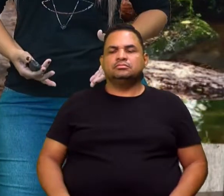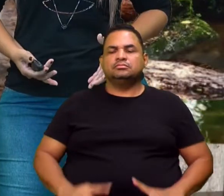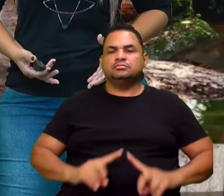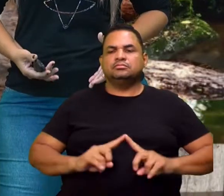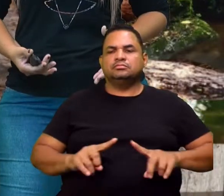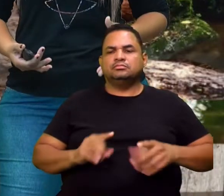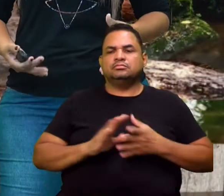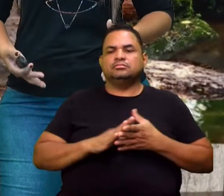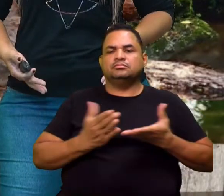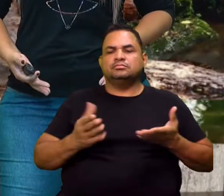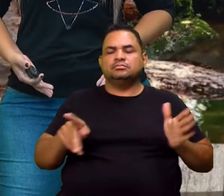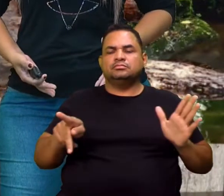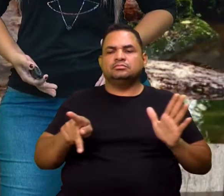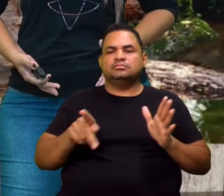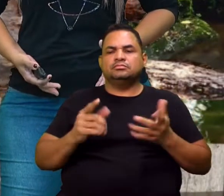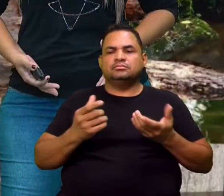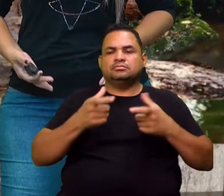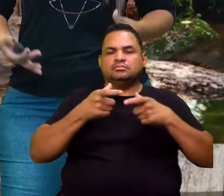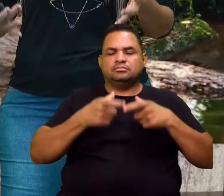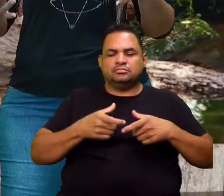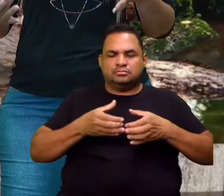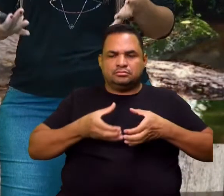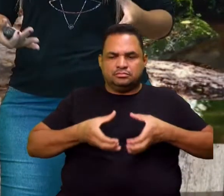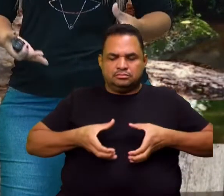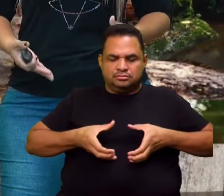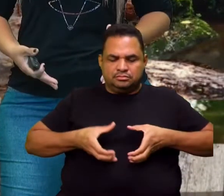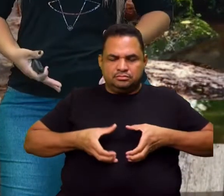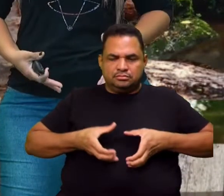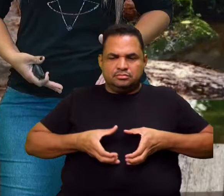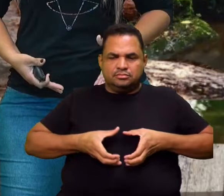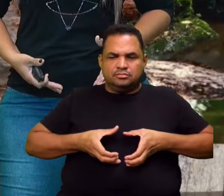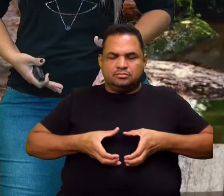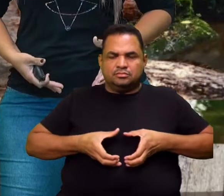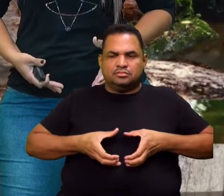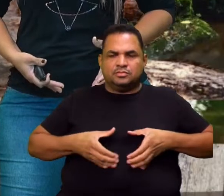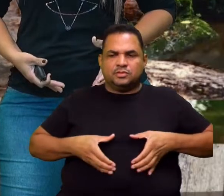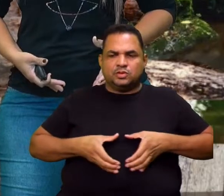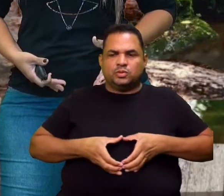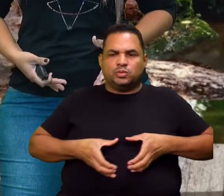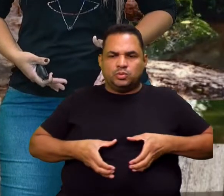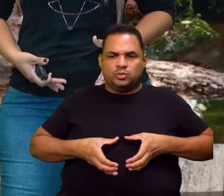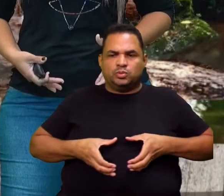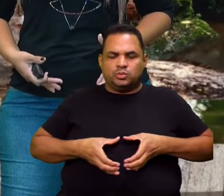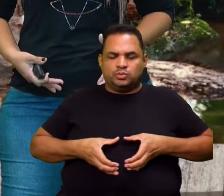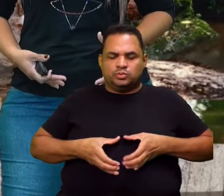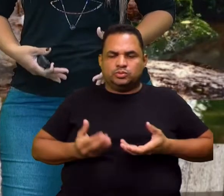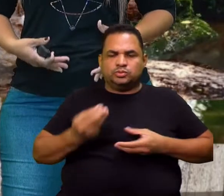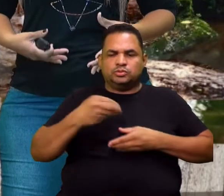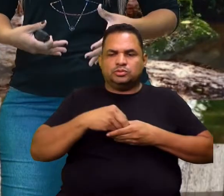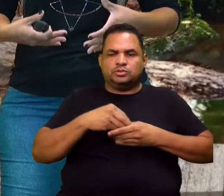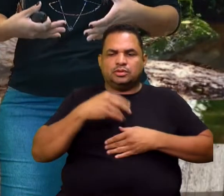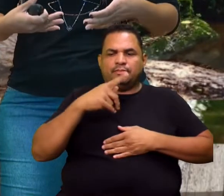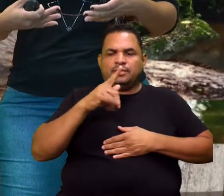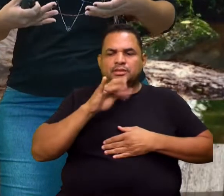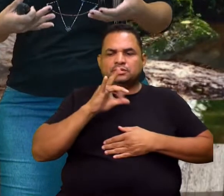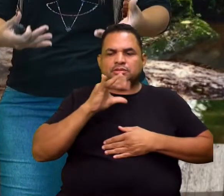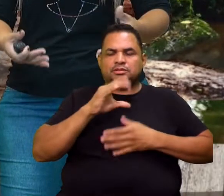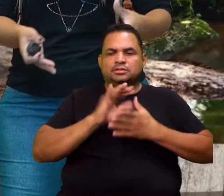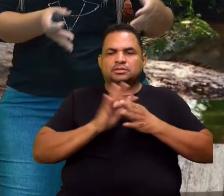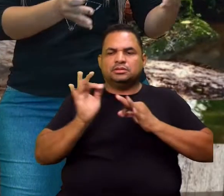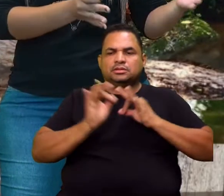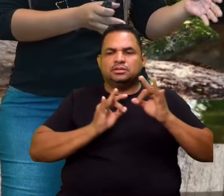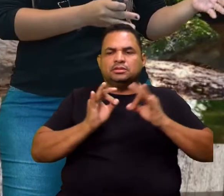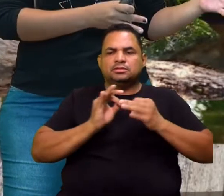tem um local específico, no útero, dentro da placenta que vai ser formada, tá? E aí você tem os